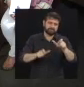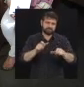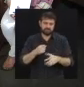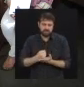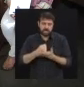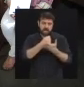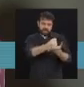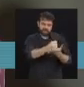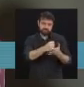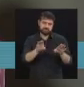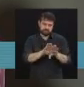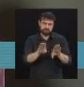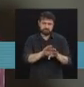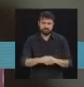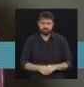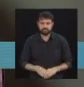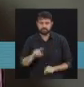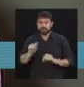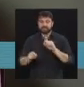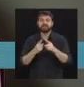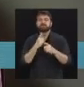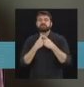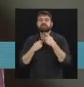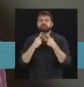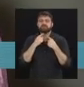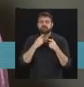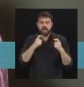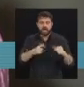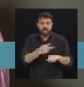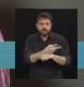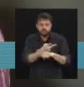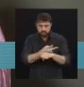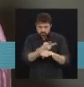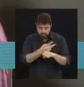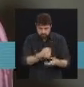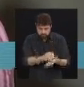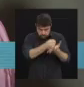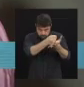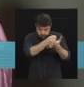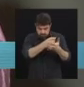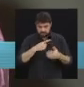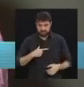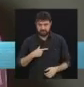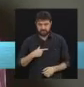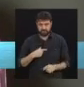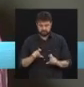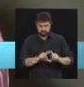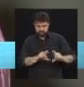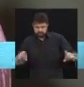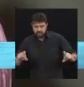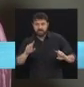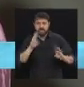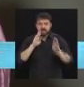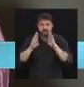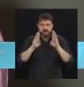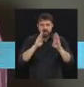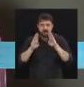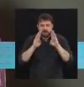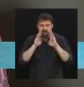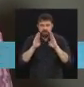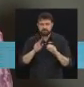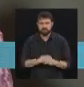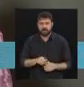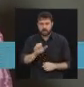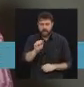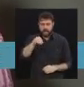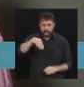que não têm. Tá certo. E quem quer procurar ajuda, nós vamos deixar aí a informação do Facebook